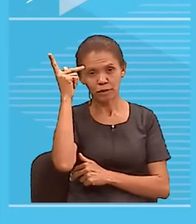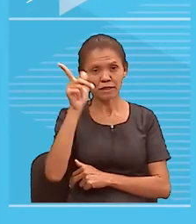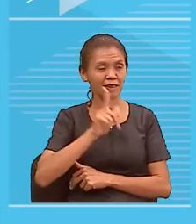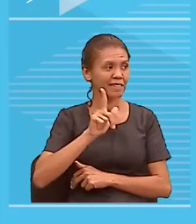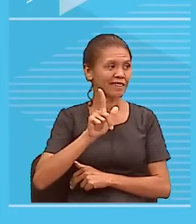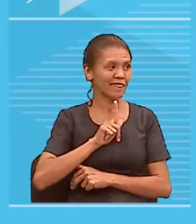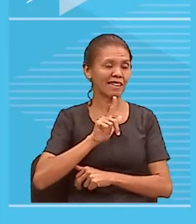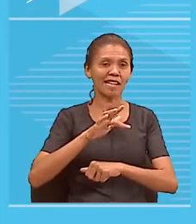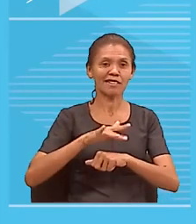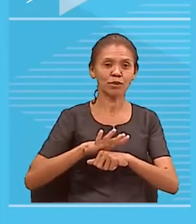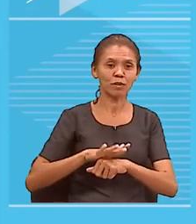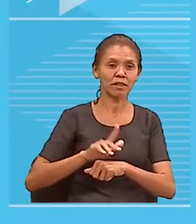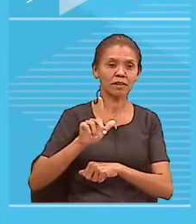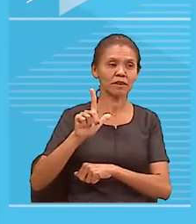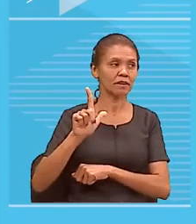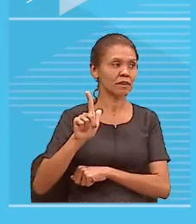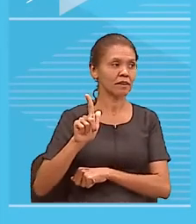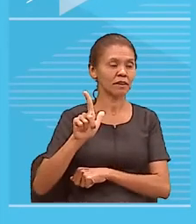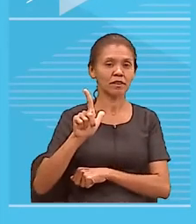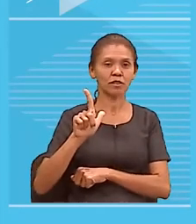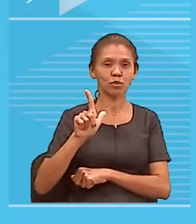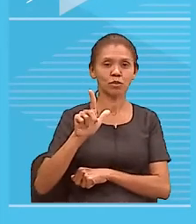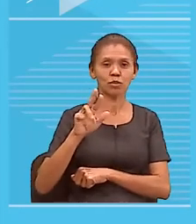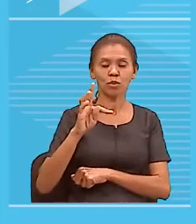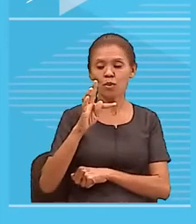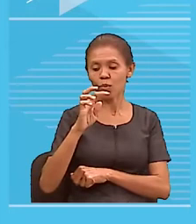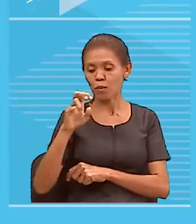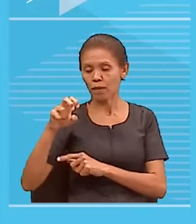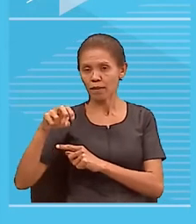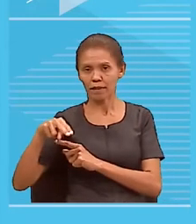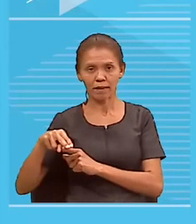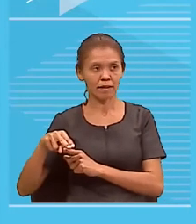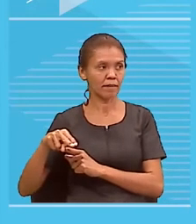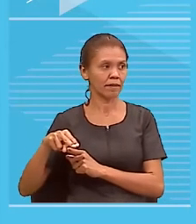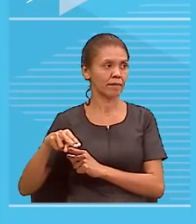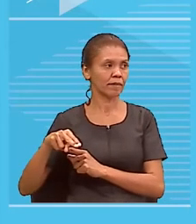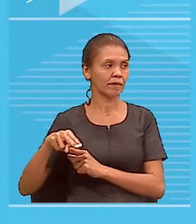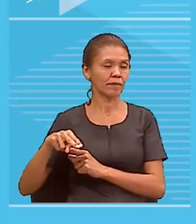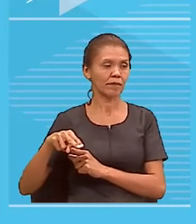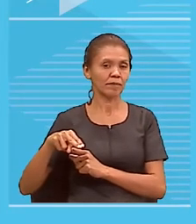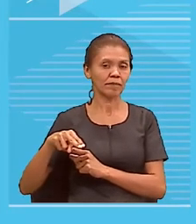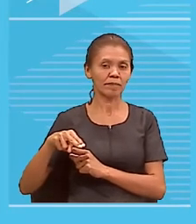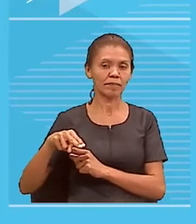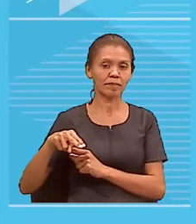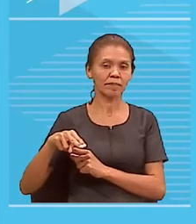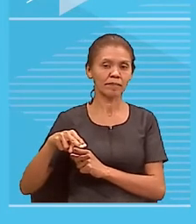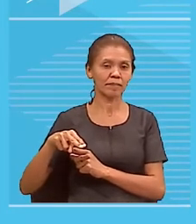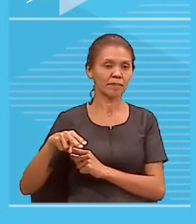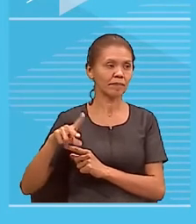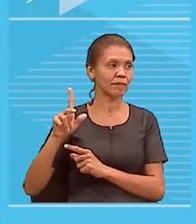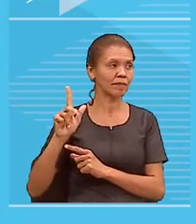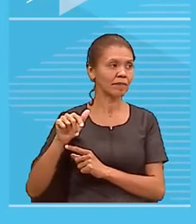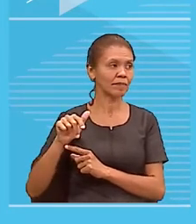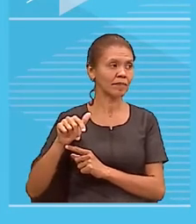do glúten né que têm todos os carboidratos o glúten né E aí quando a pessoa é